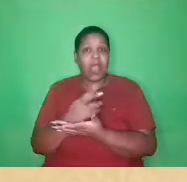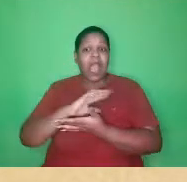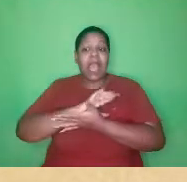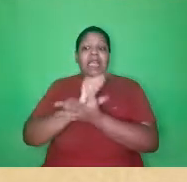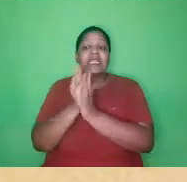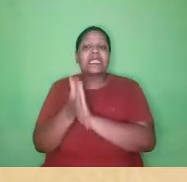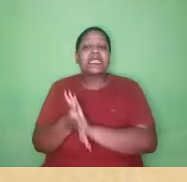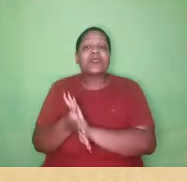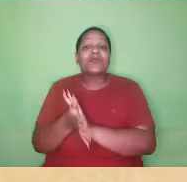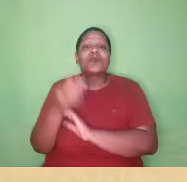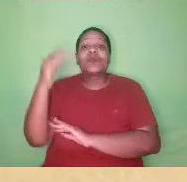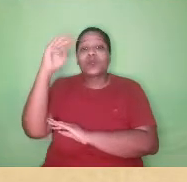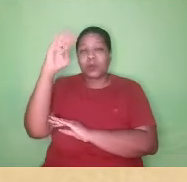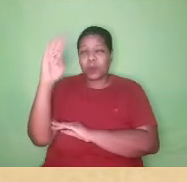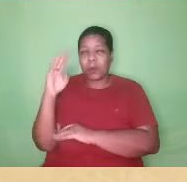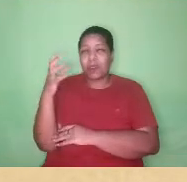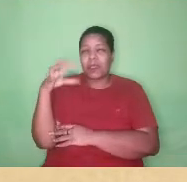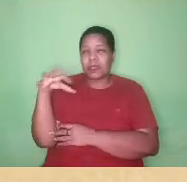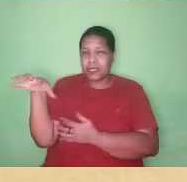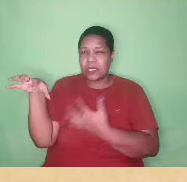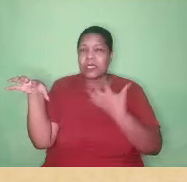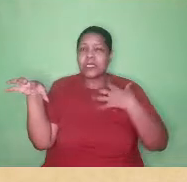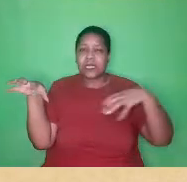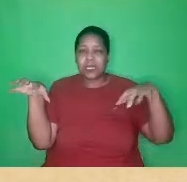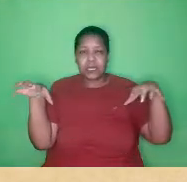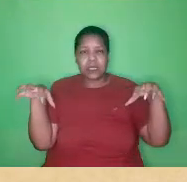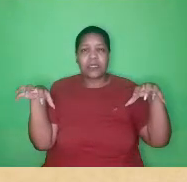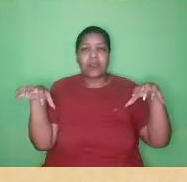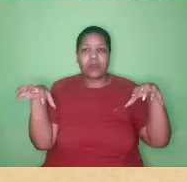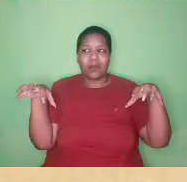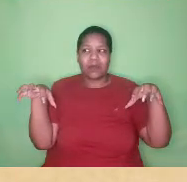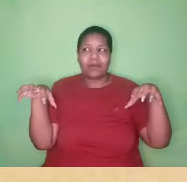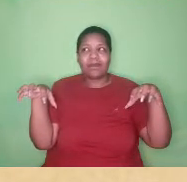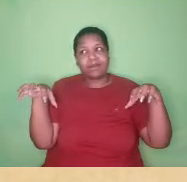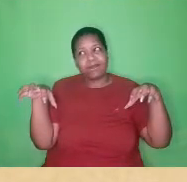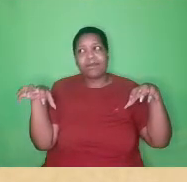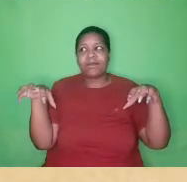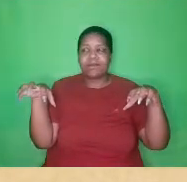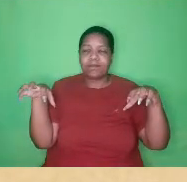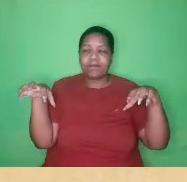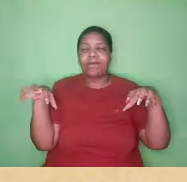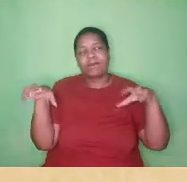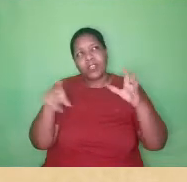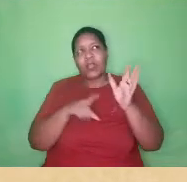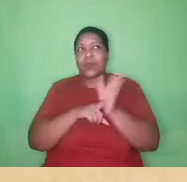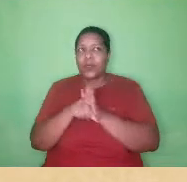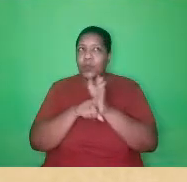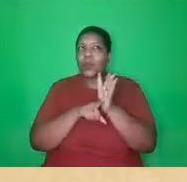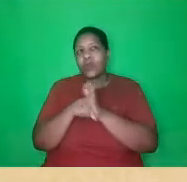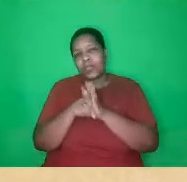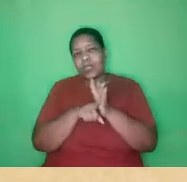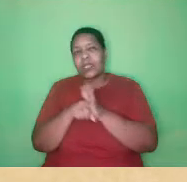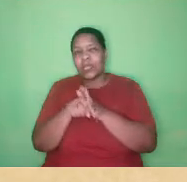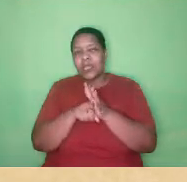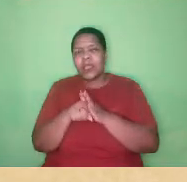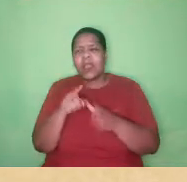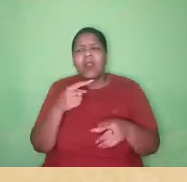começa a separar isso. Isso aí já dá uma meia dúzia de boas perguntas. Né? Pô, mas não tinha